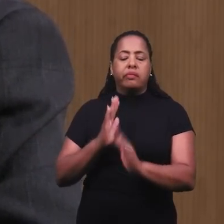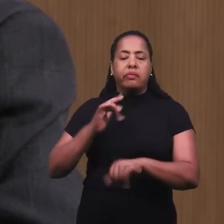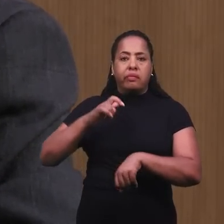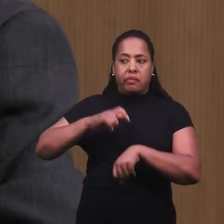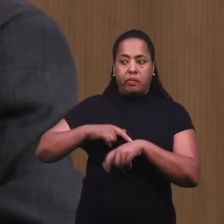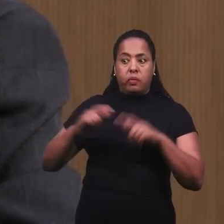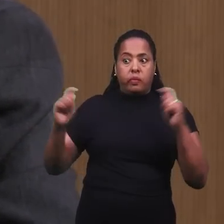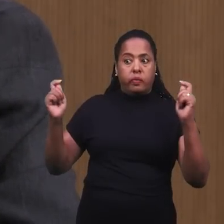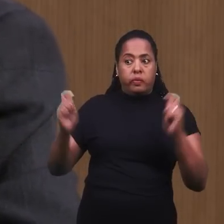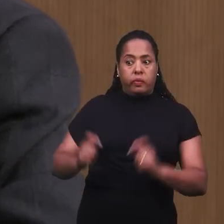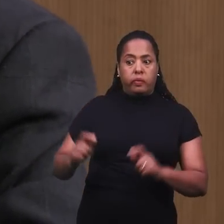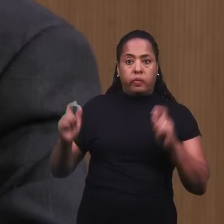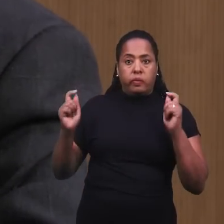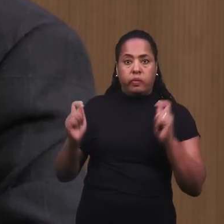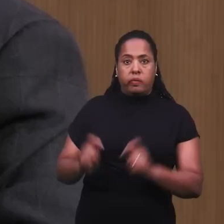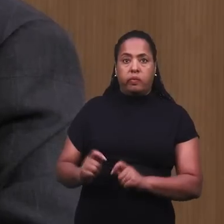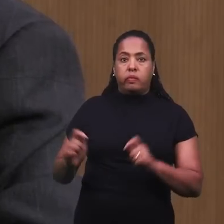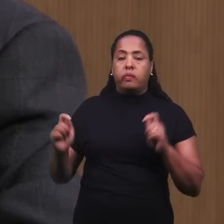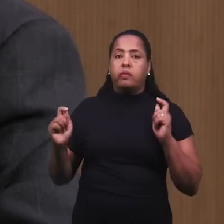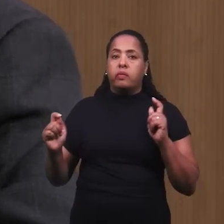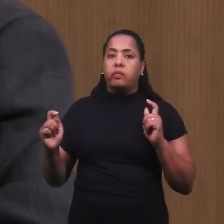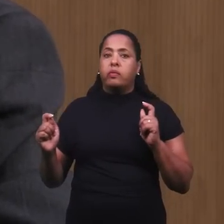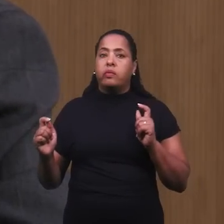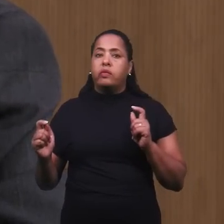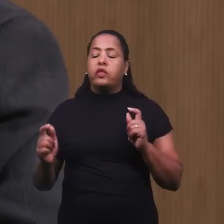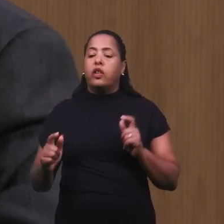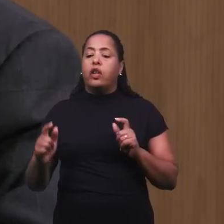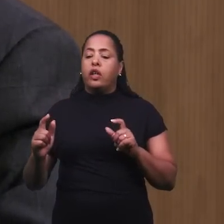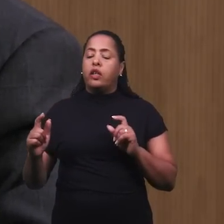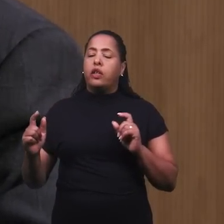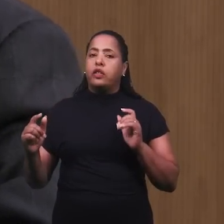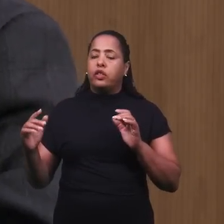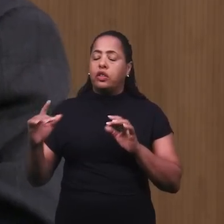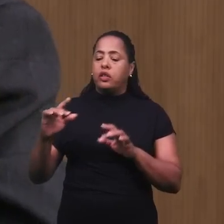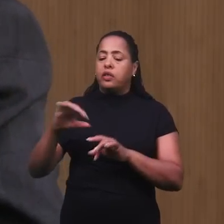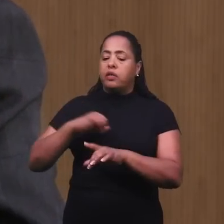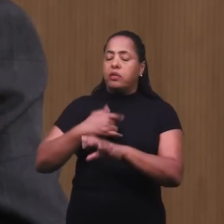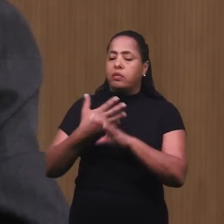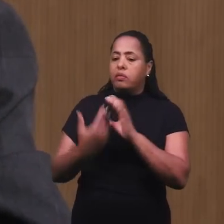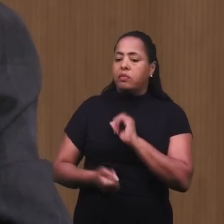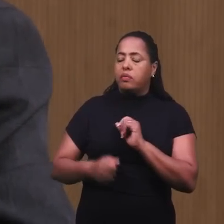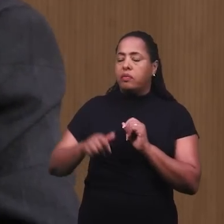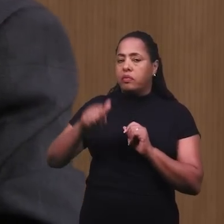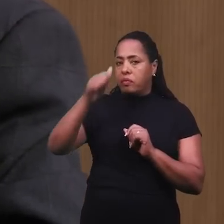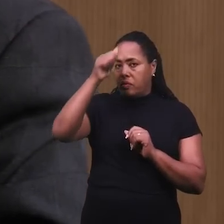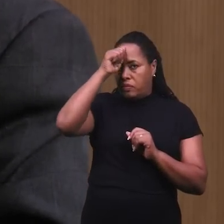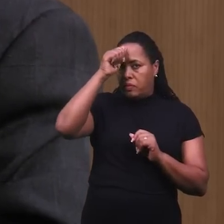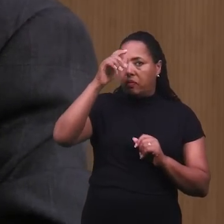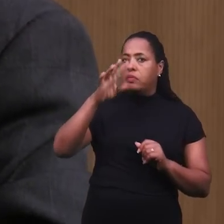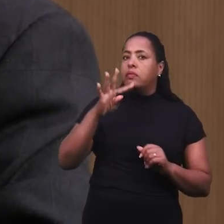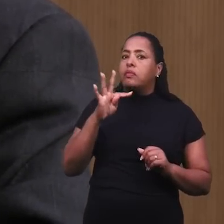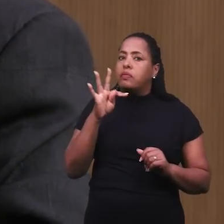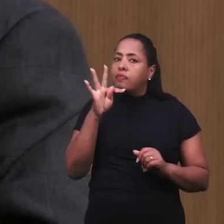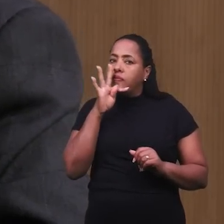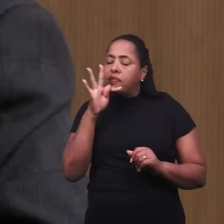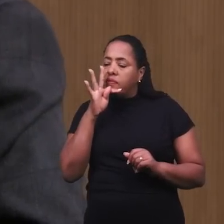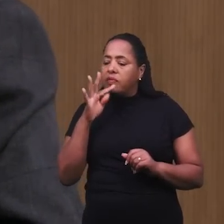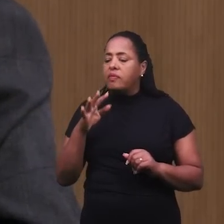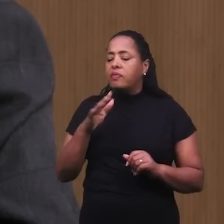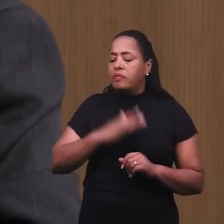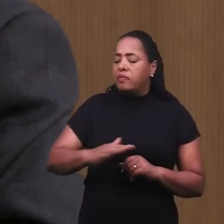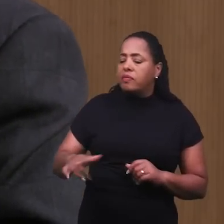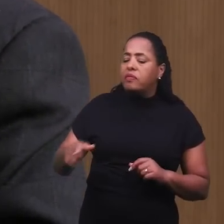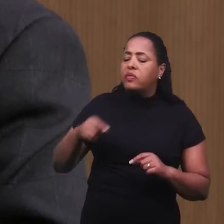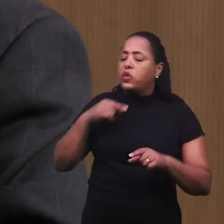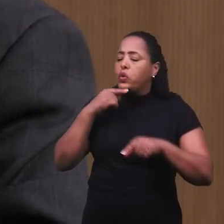pode culminar com um aspecto que envolve até o ateísmo. Isso a criança ela pode ter dúvidas,